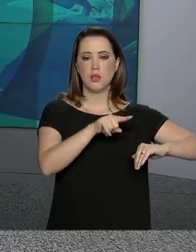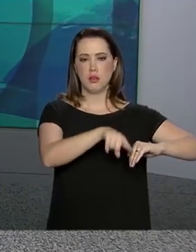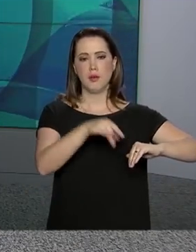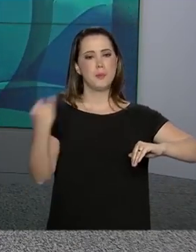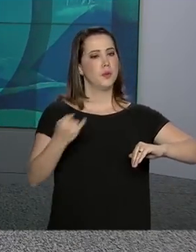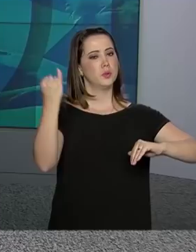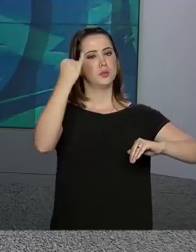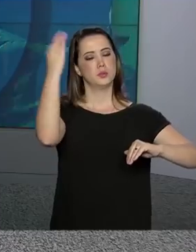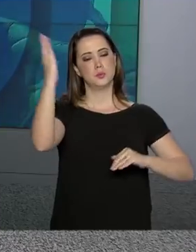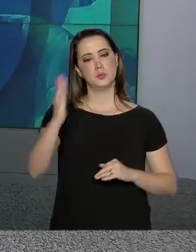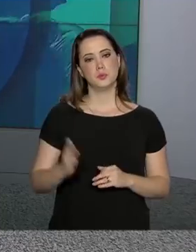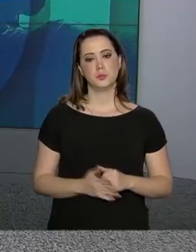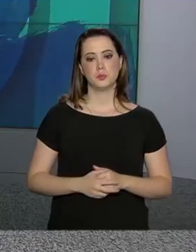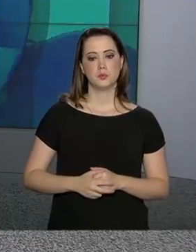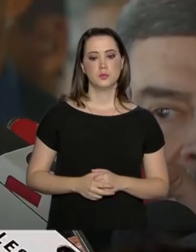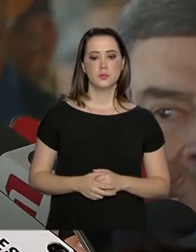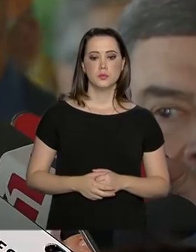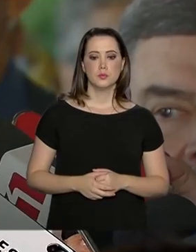é fundamental para o Brasil.